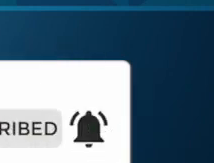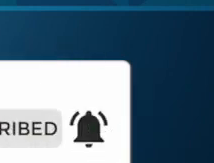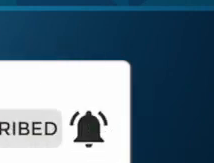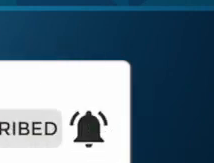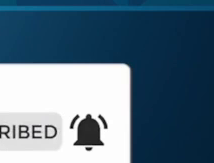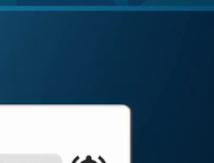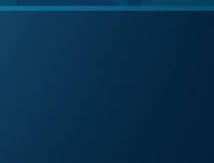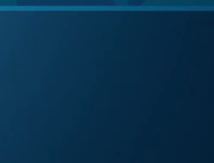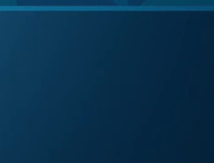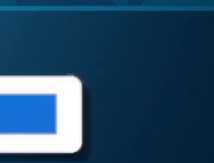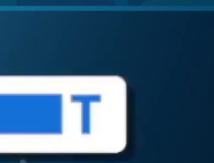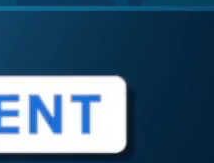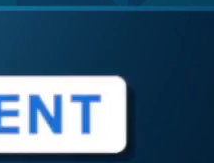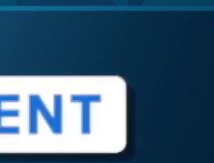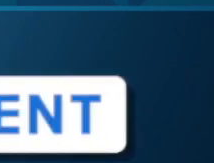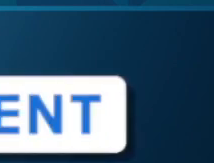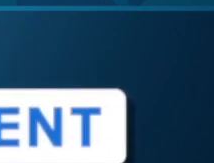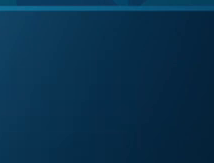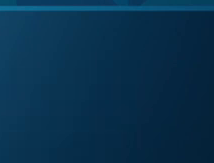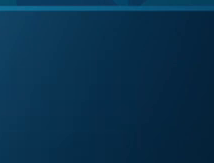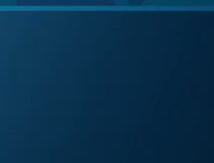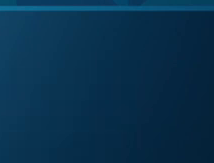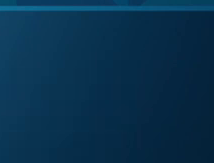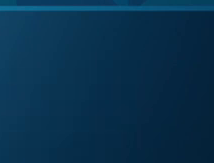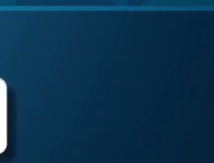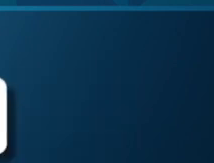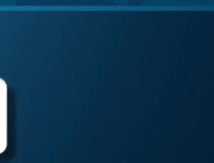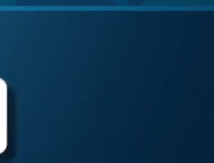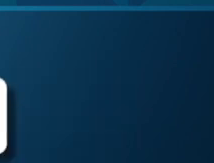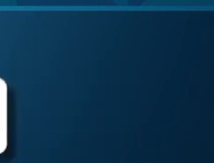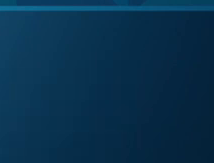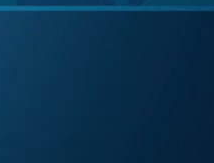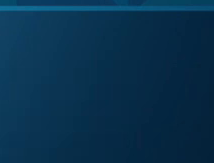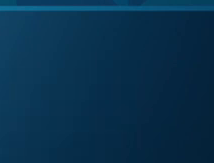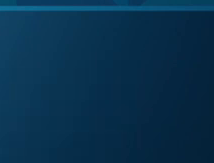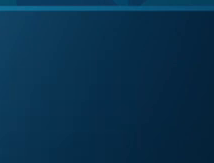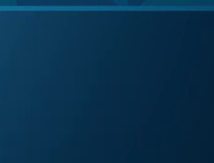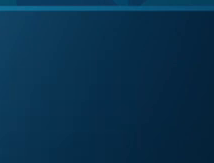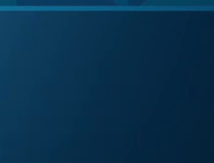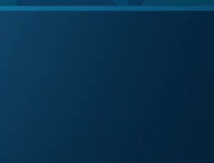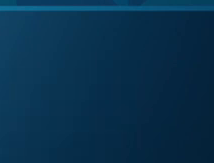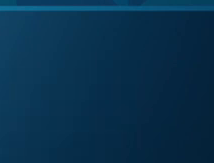botão notificação. Fo comentário no fahetutang ba media social Siraseluk.